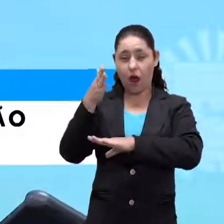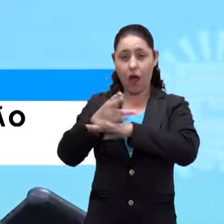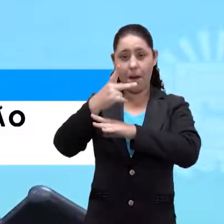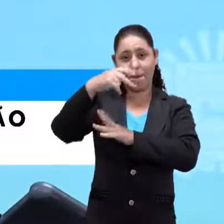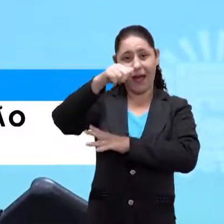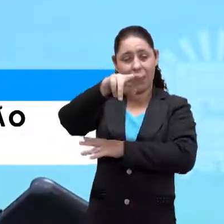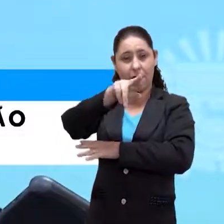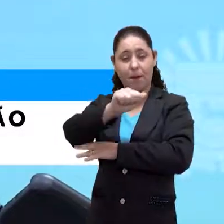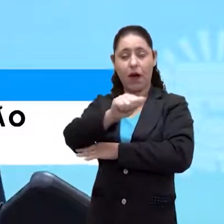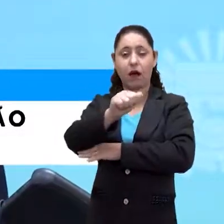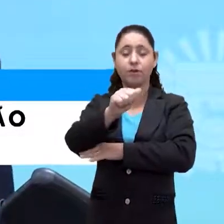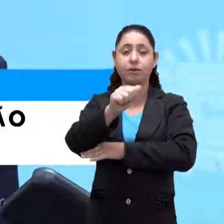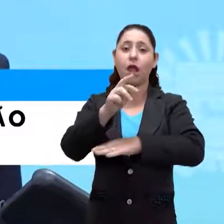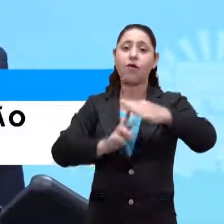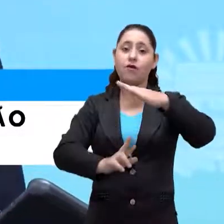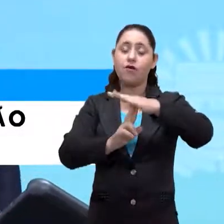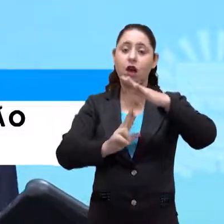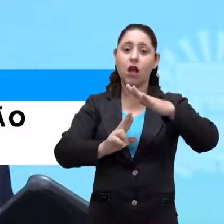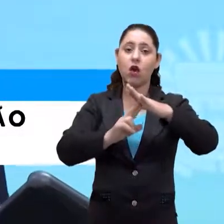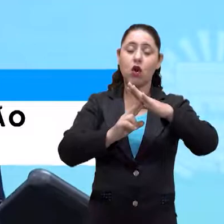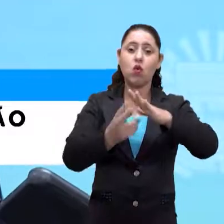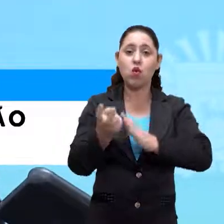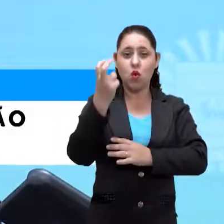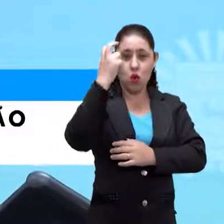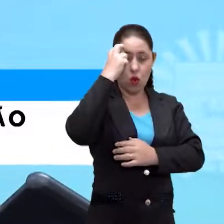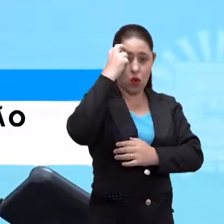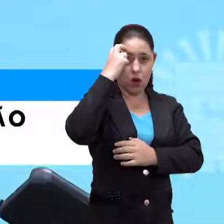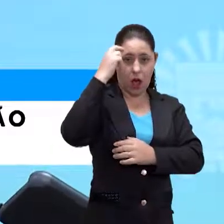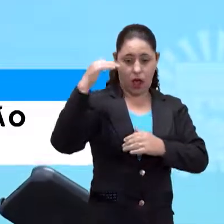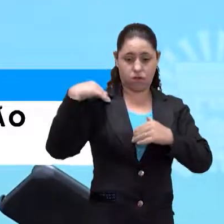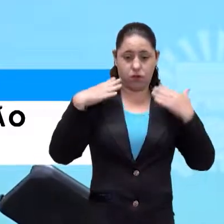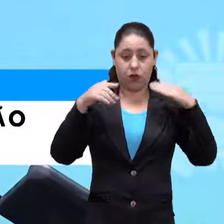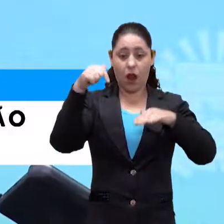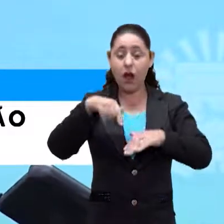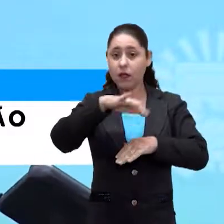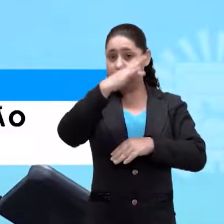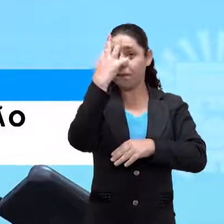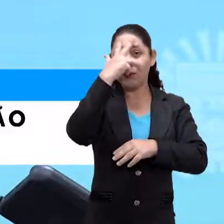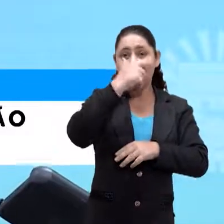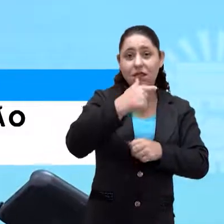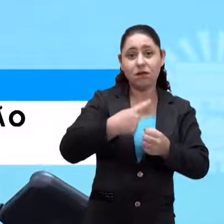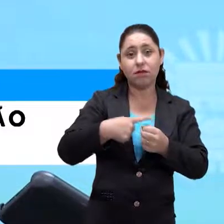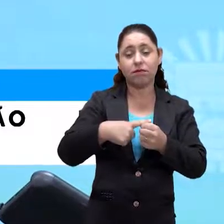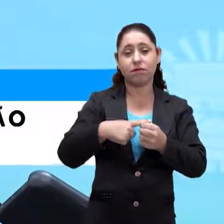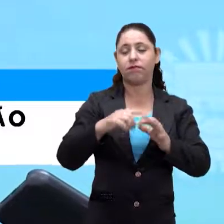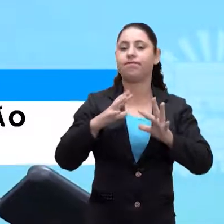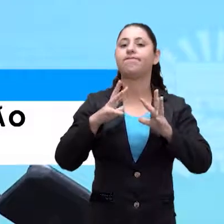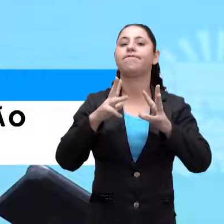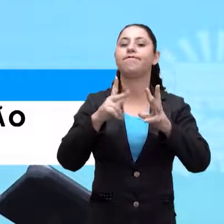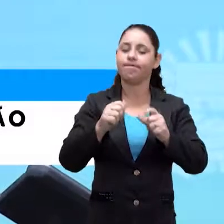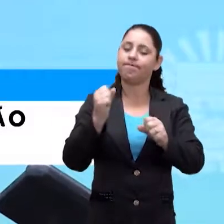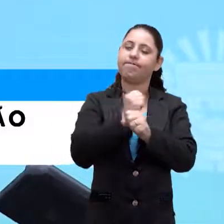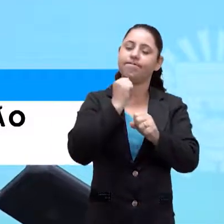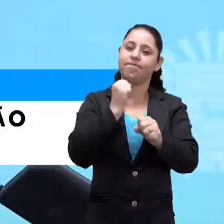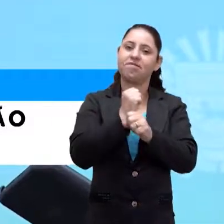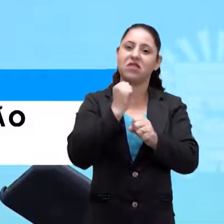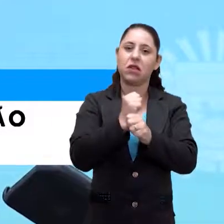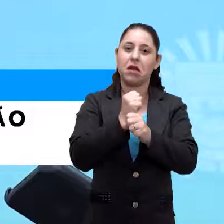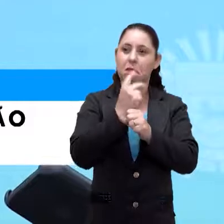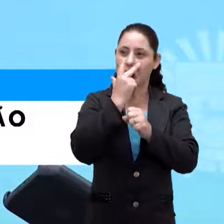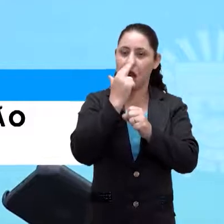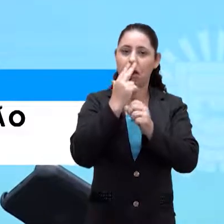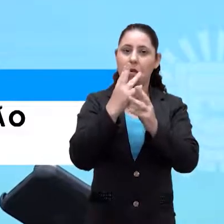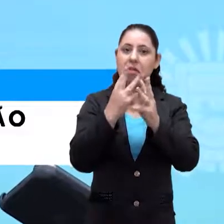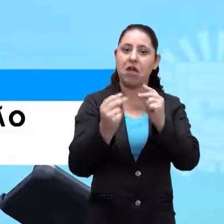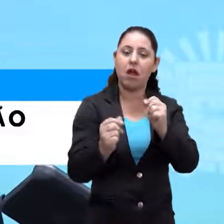foi lá no Panamá agora, trouxe a Feira de Ecoturismo Mundial para ser sediado em Bonito. Eu acho que tudo isso que a gente